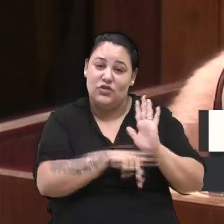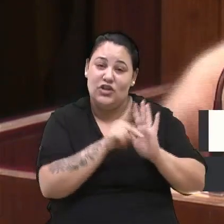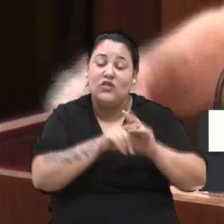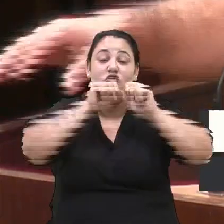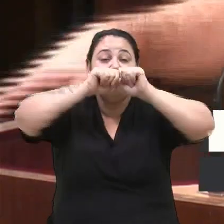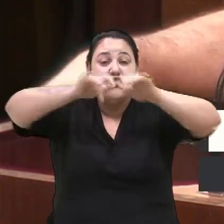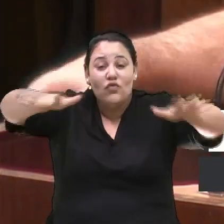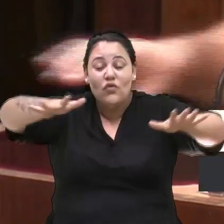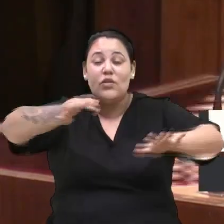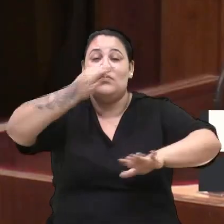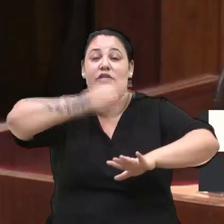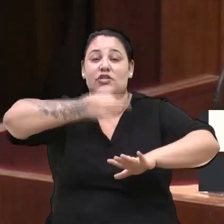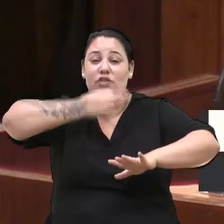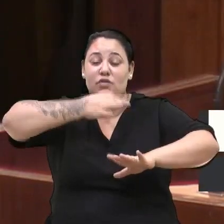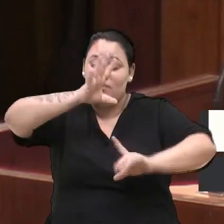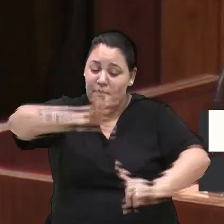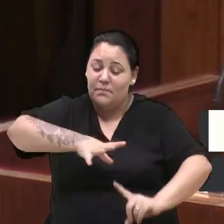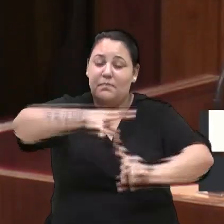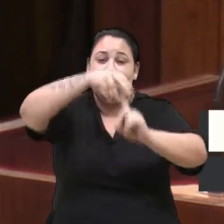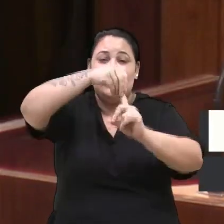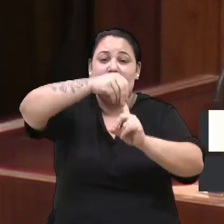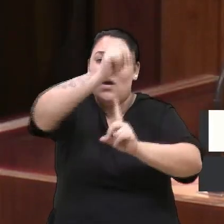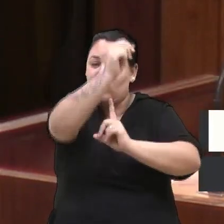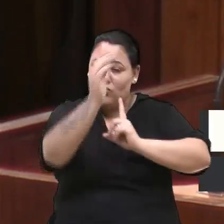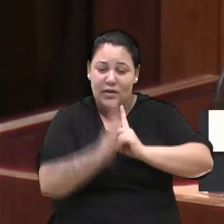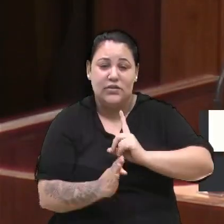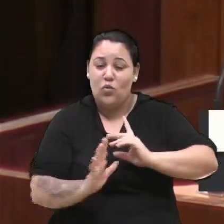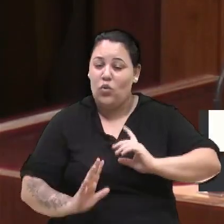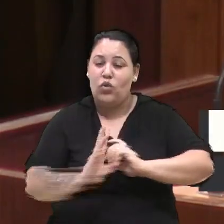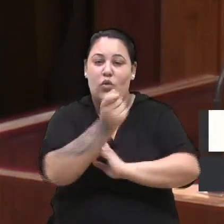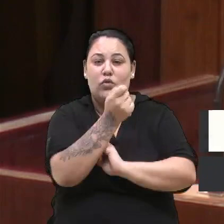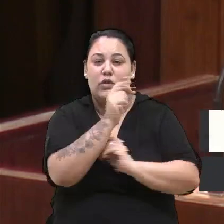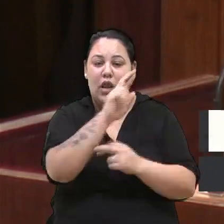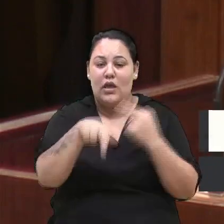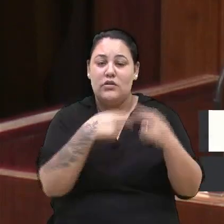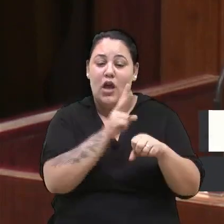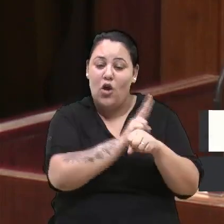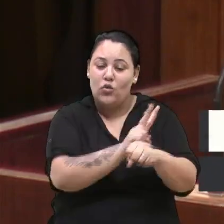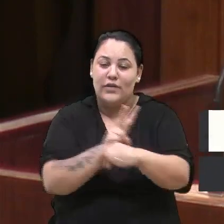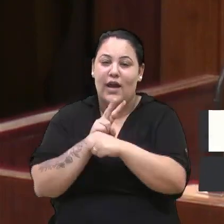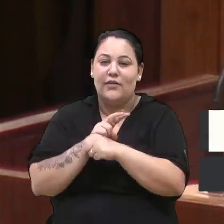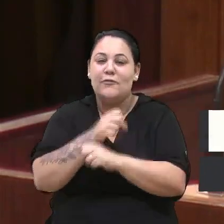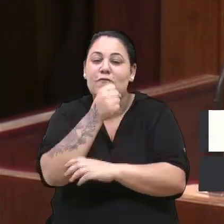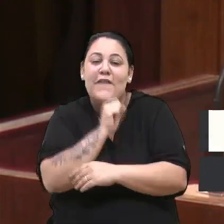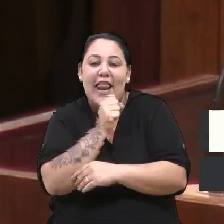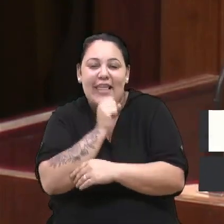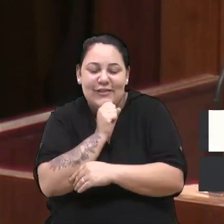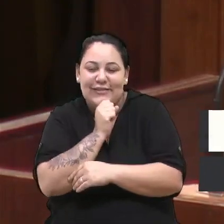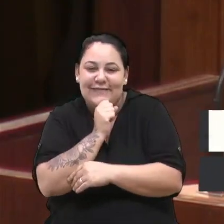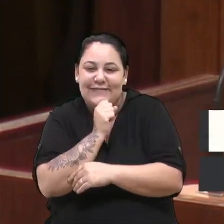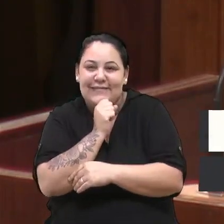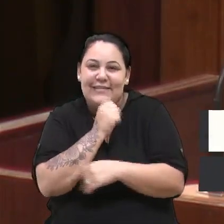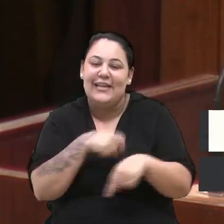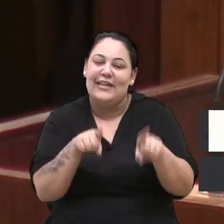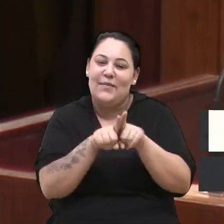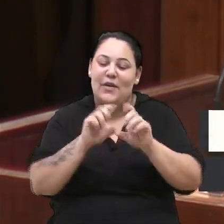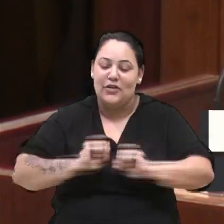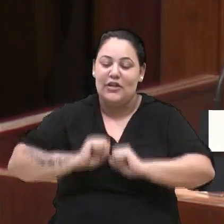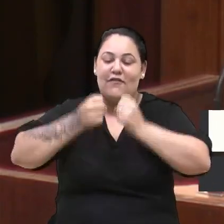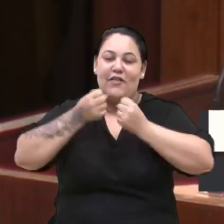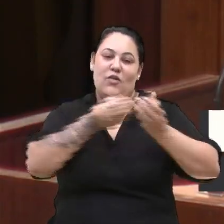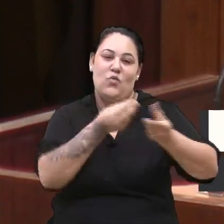será referência nacional na questão do cuidado do idoso lá na... E o que a gente defende muito, o que a